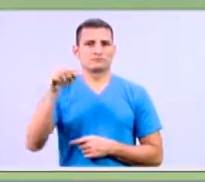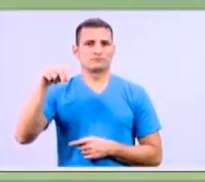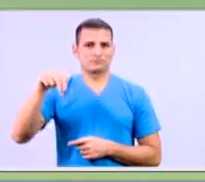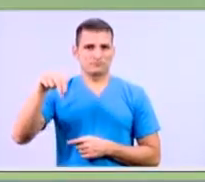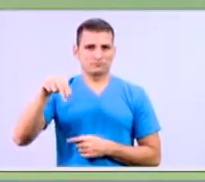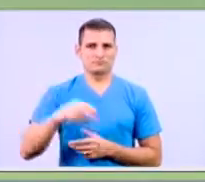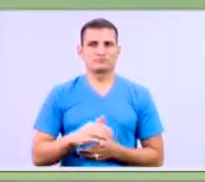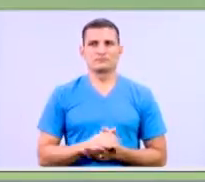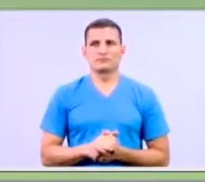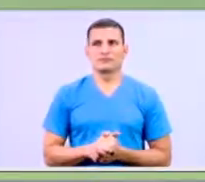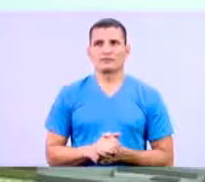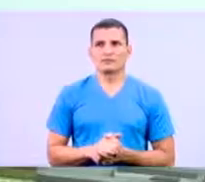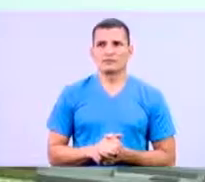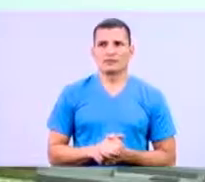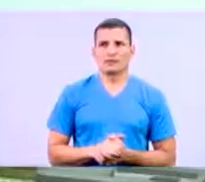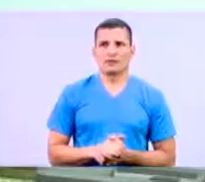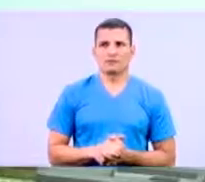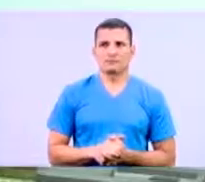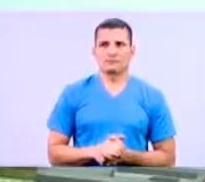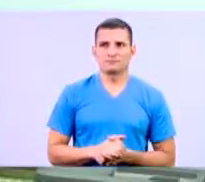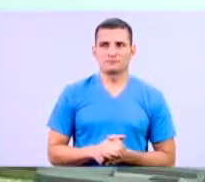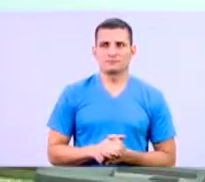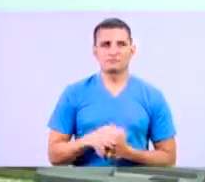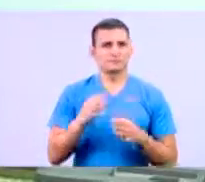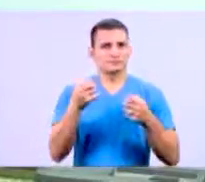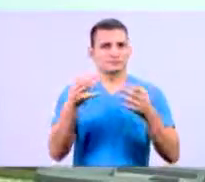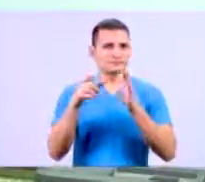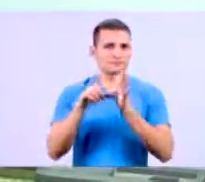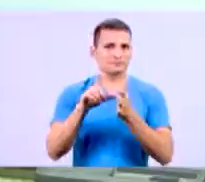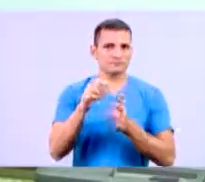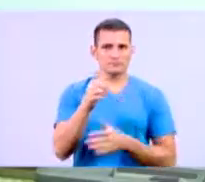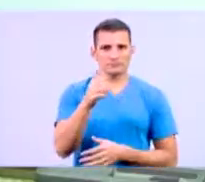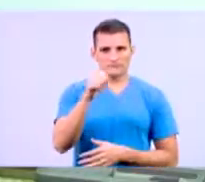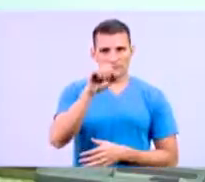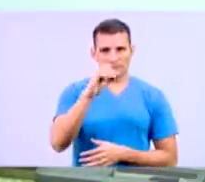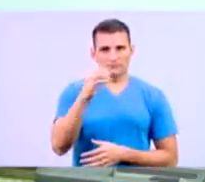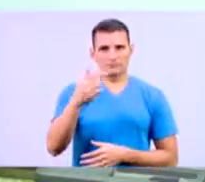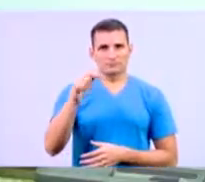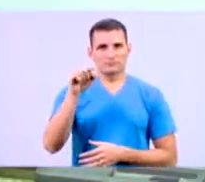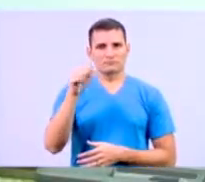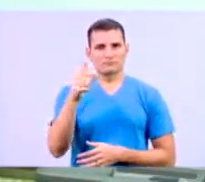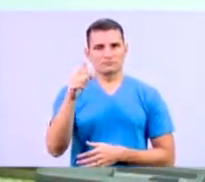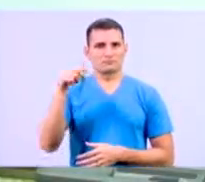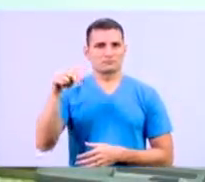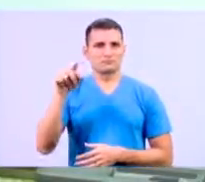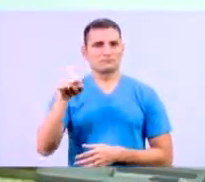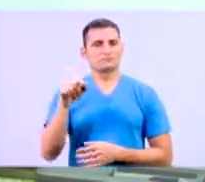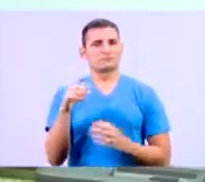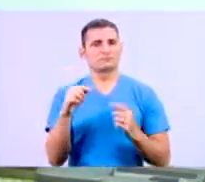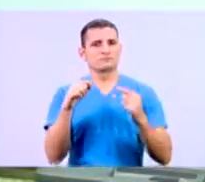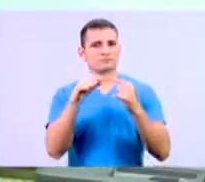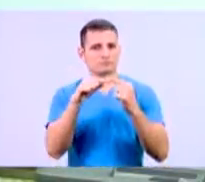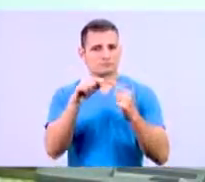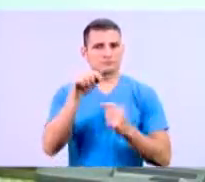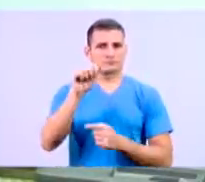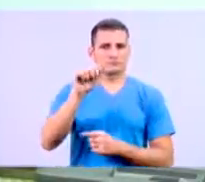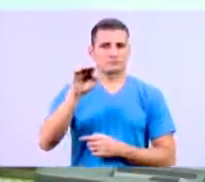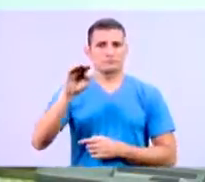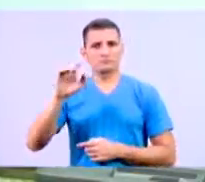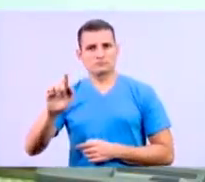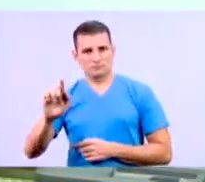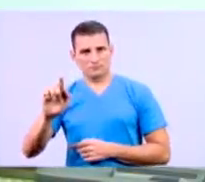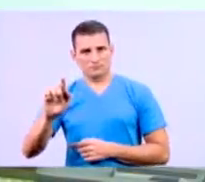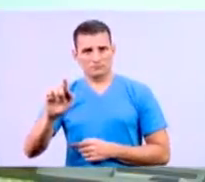802.11n? Quando a gente falou antes, né, que o 802.11n ele é compatível com o padrão A, B e G,